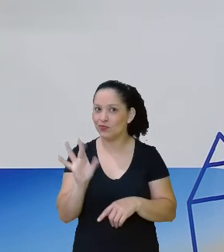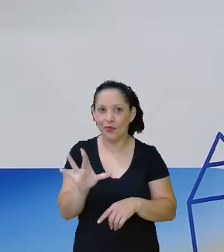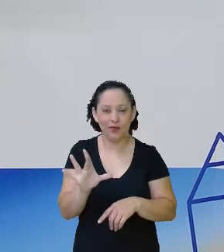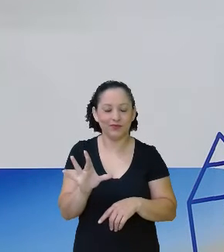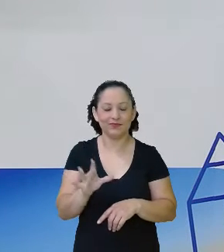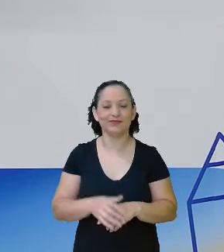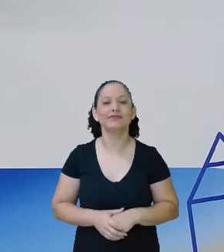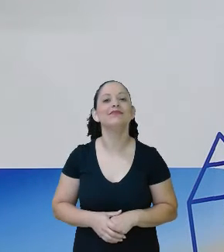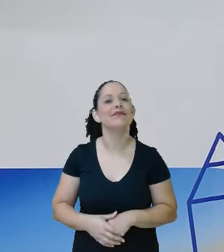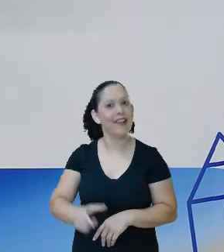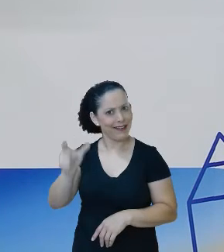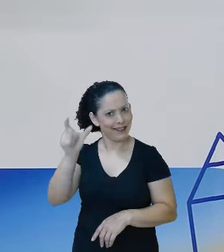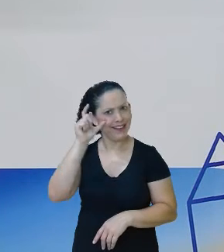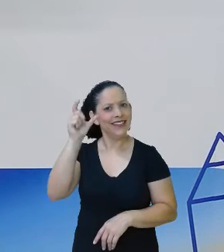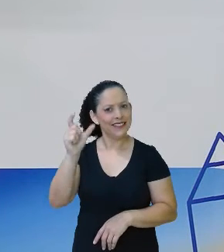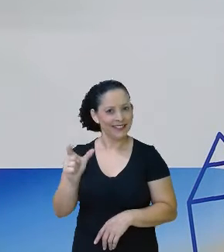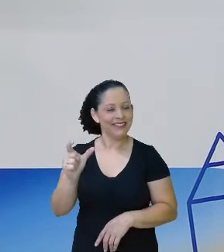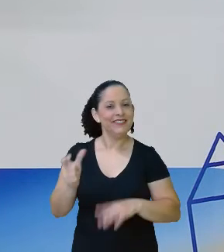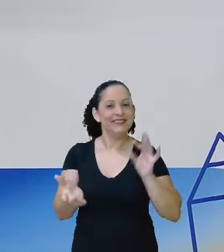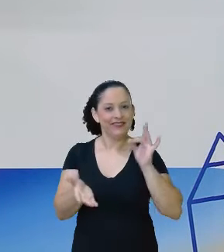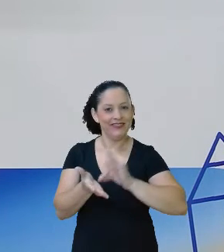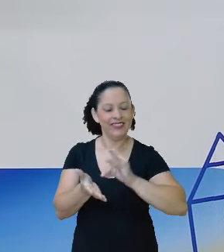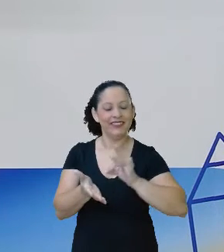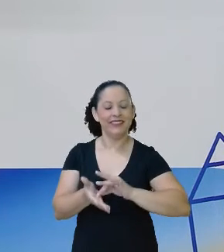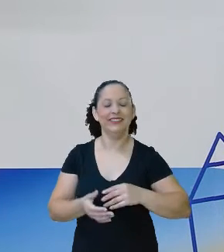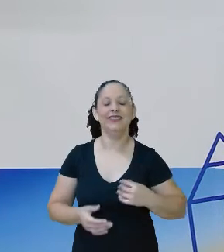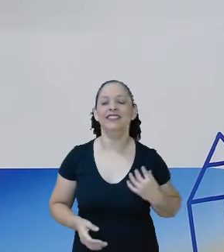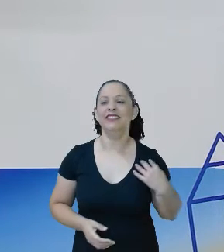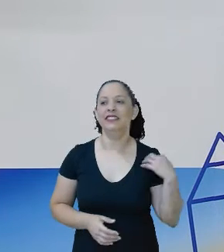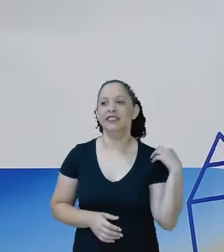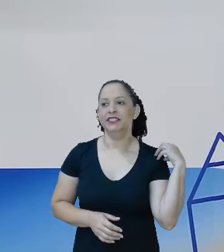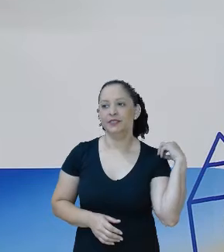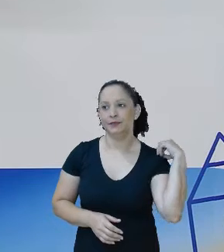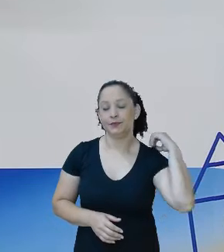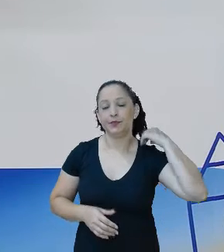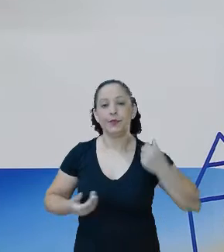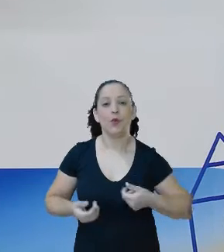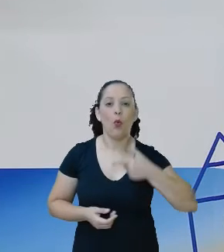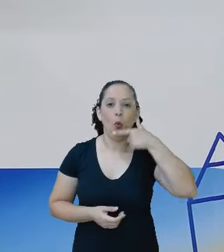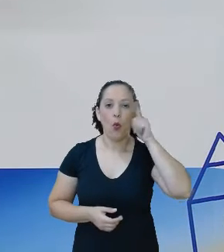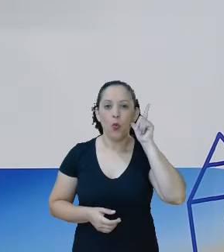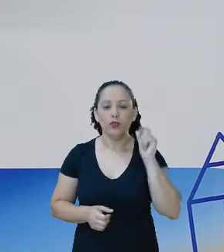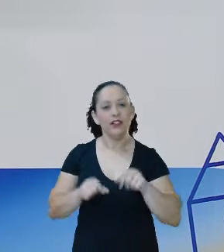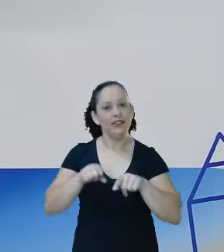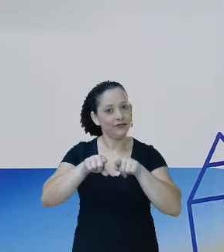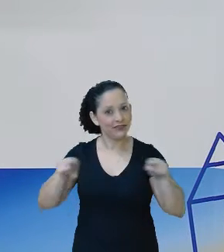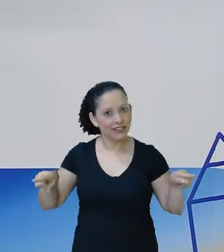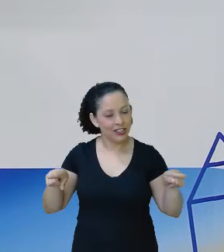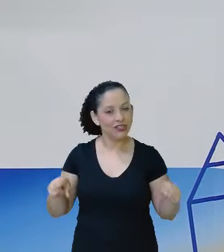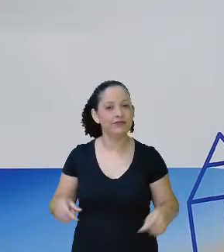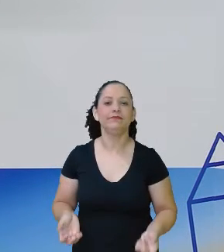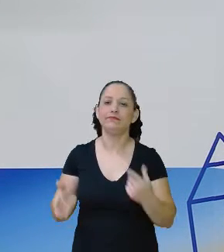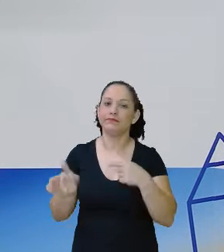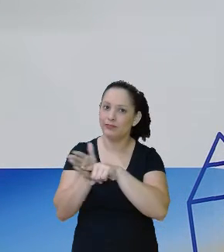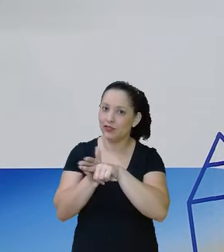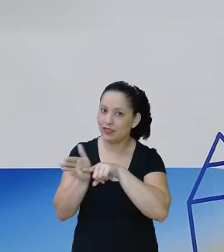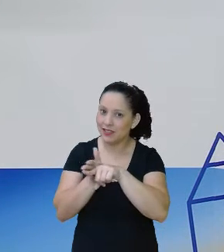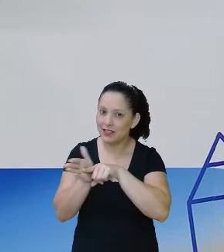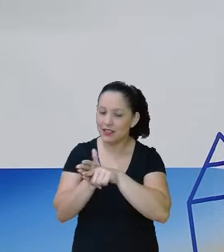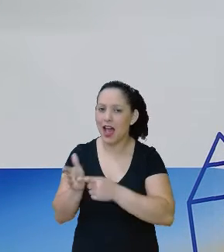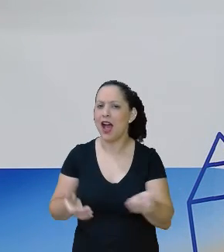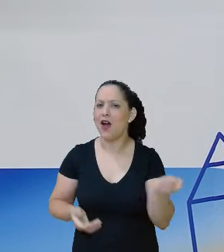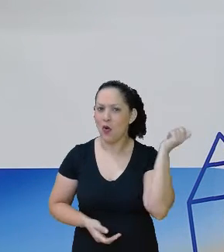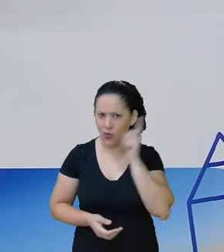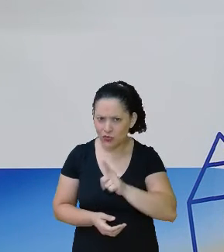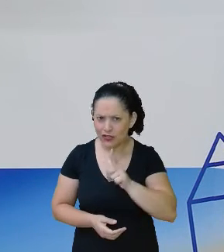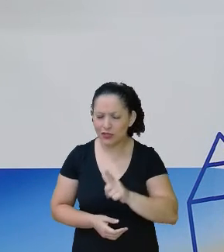que coisa interessante. Eu pedi ontem para que vocês pesquisassem alguns mini contos. Caso você tenha conseguido, diz